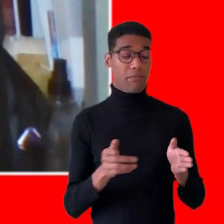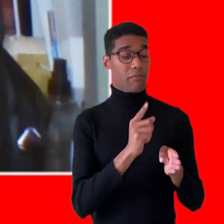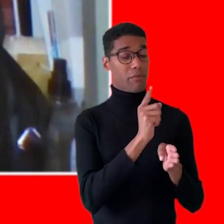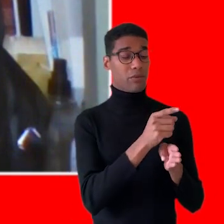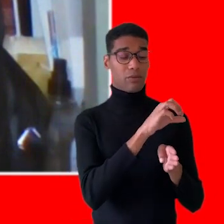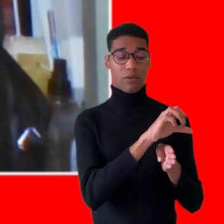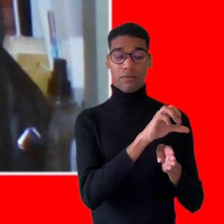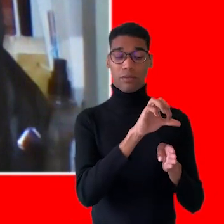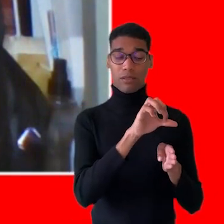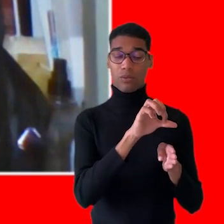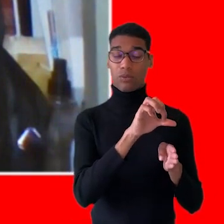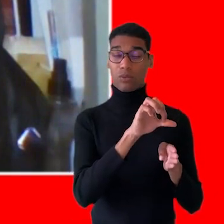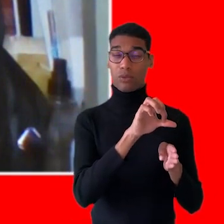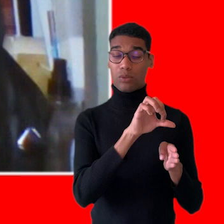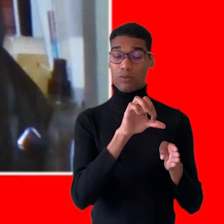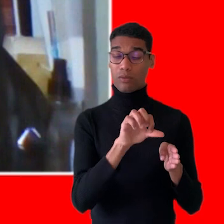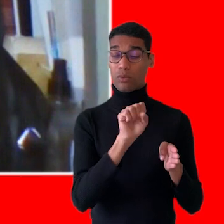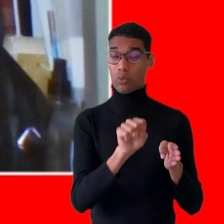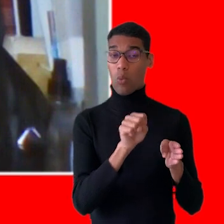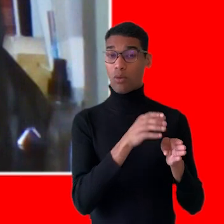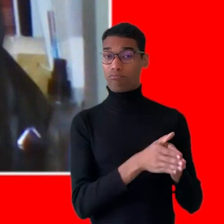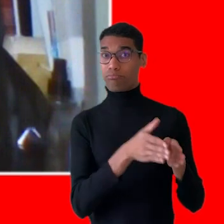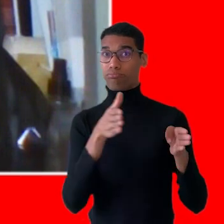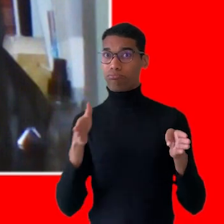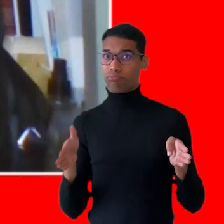1888 e 2020.